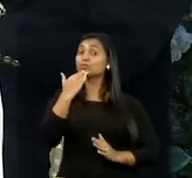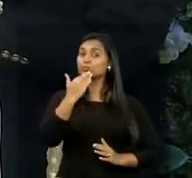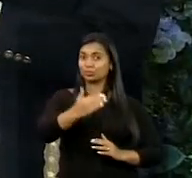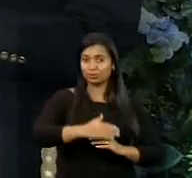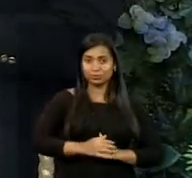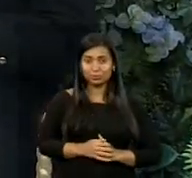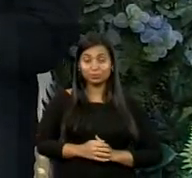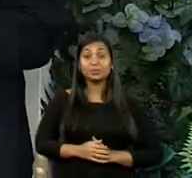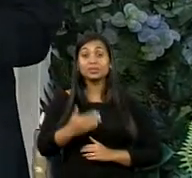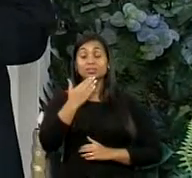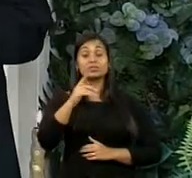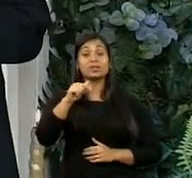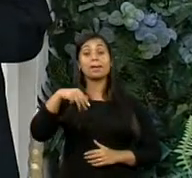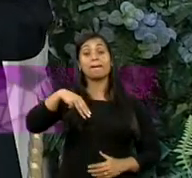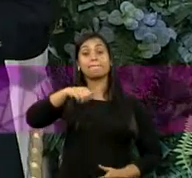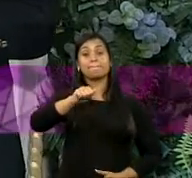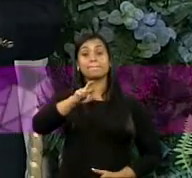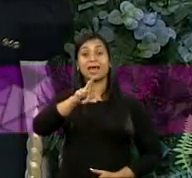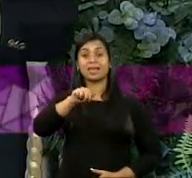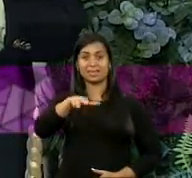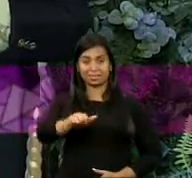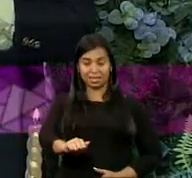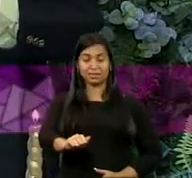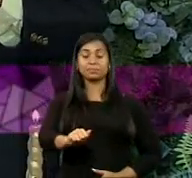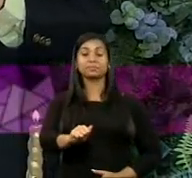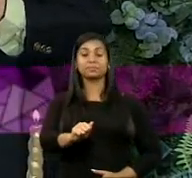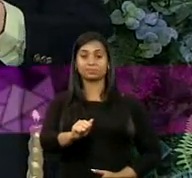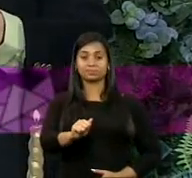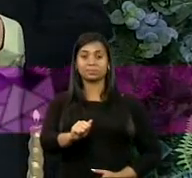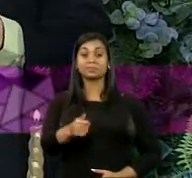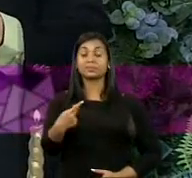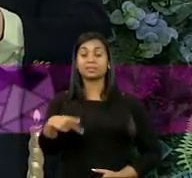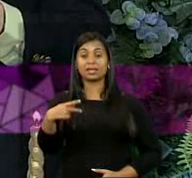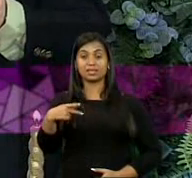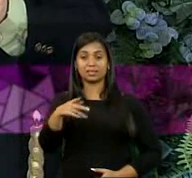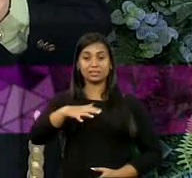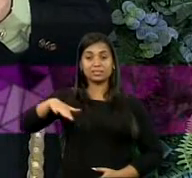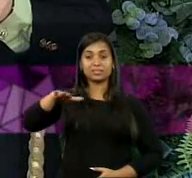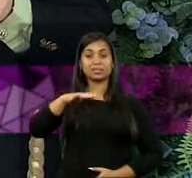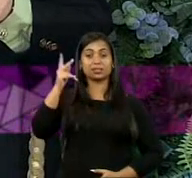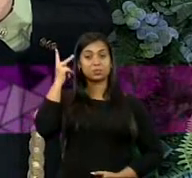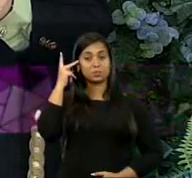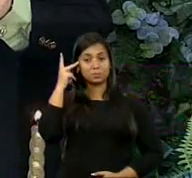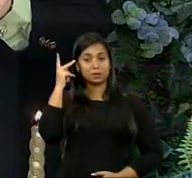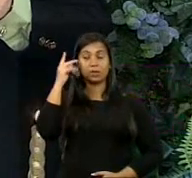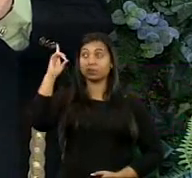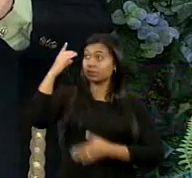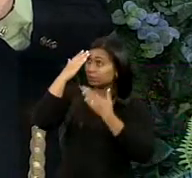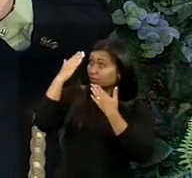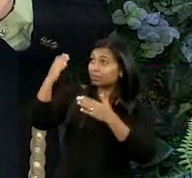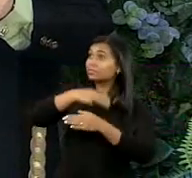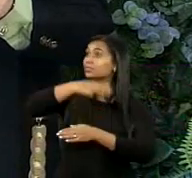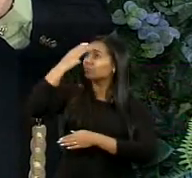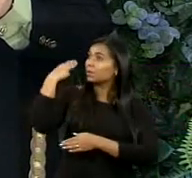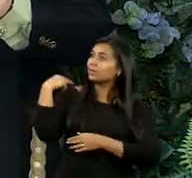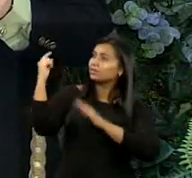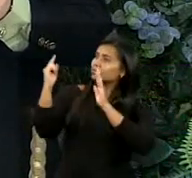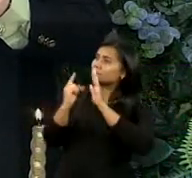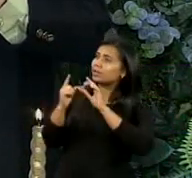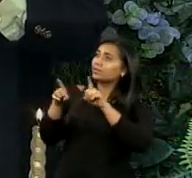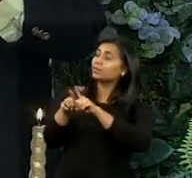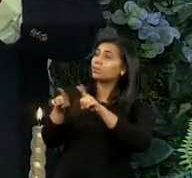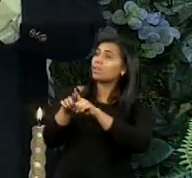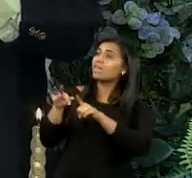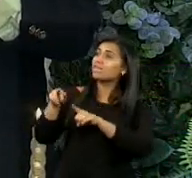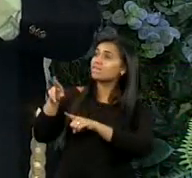pedido. Essa intenção é da Marina Cássia de Paula, daqui da região metropolitana de São Paulo, que agradece a Nossa Senhora de Fátima e Frei